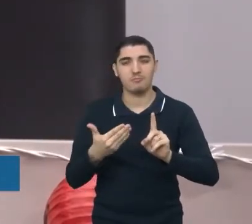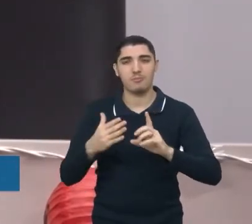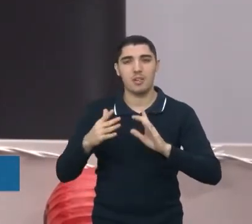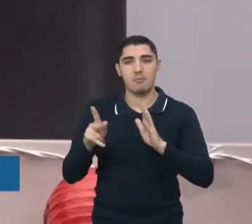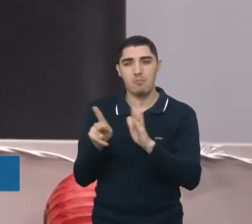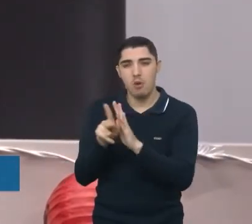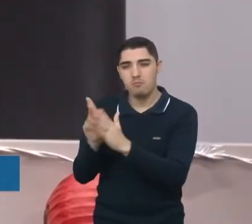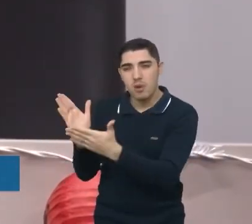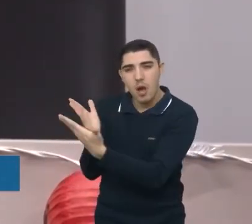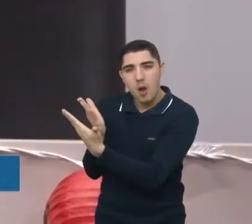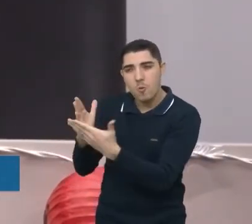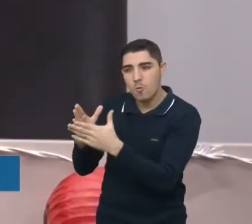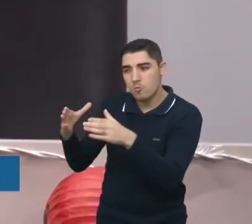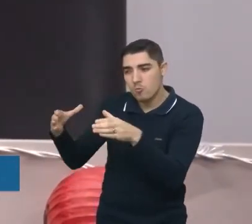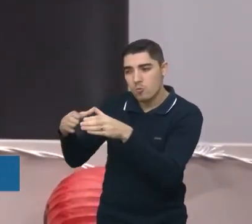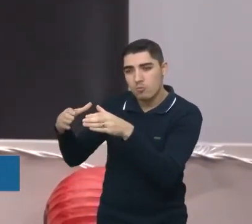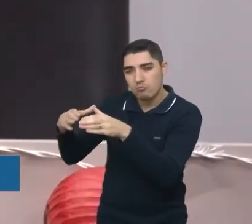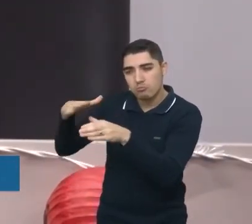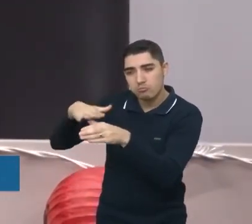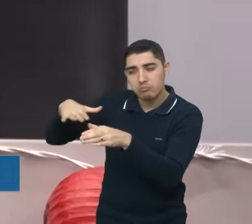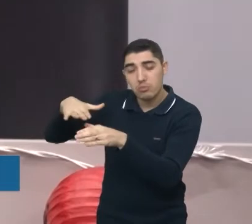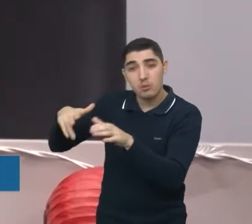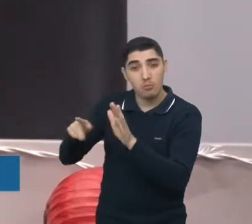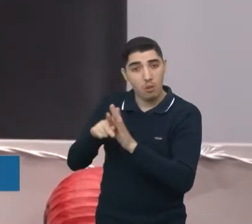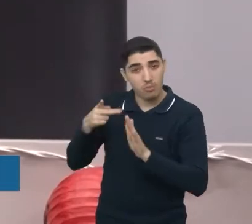nossa população de São José dos Campos,